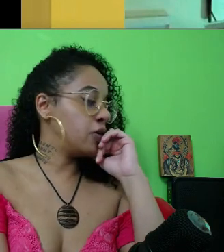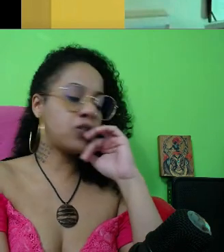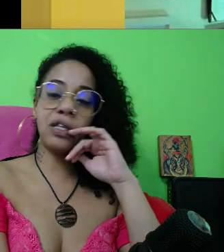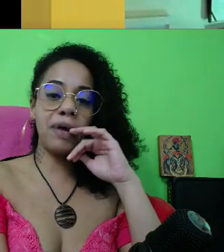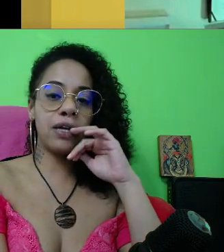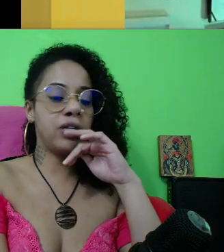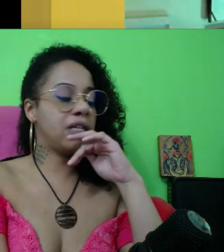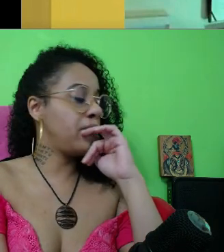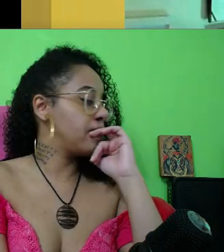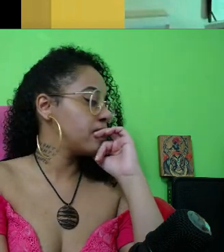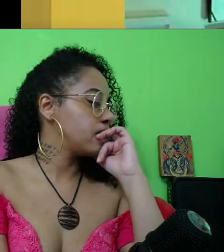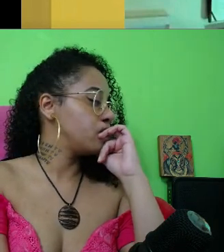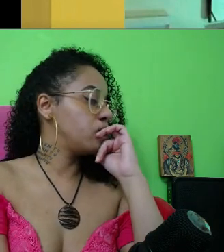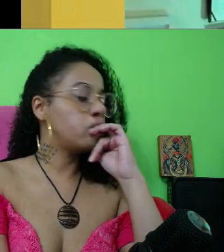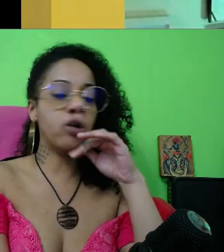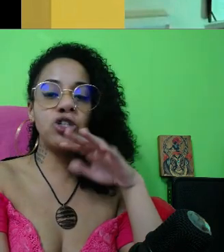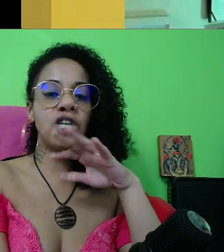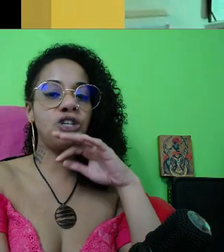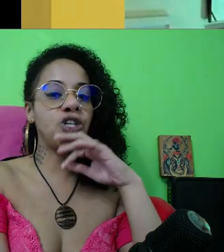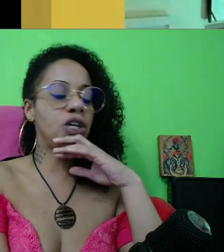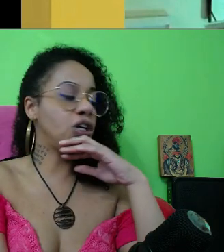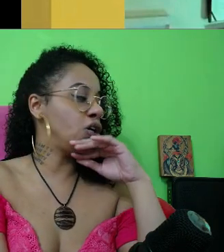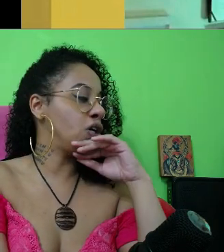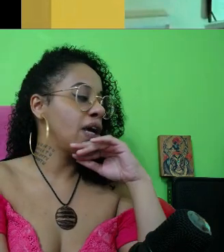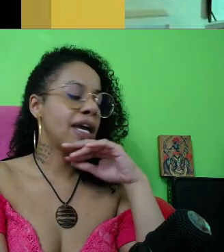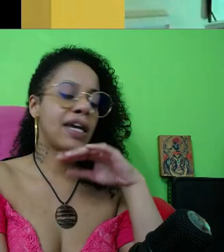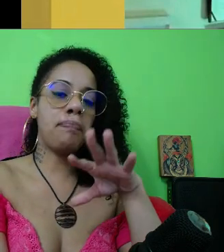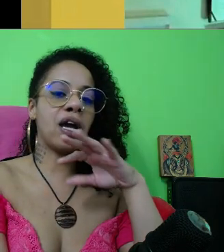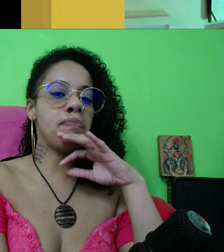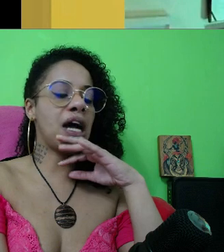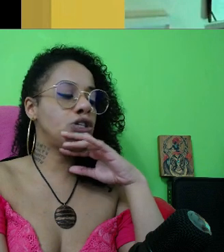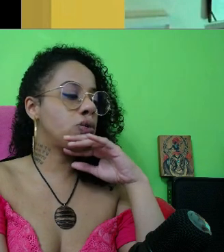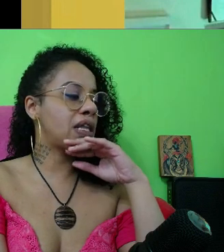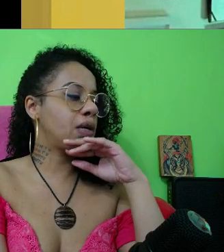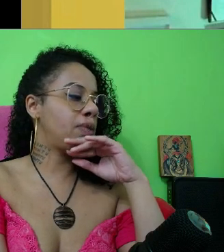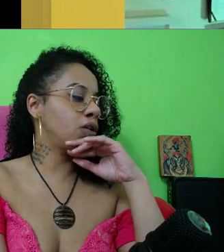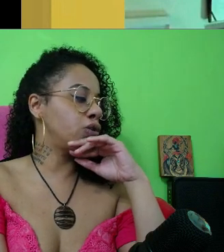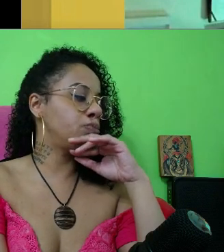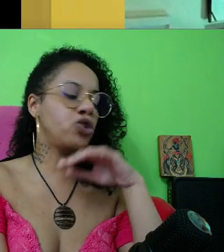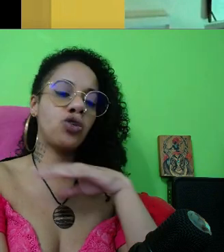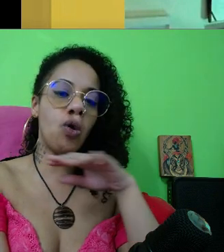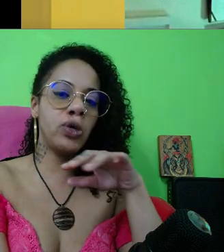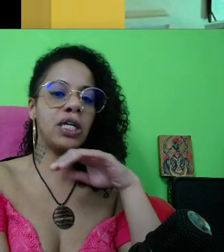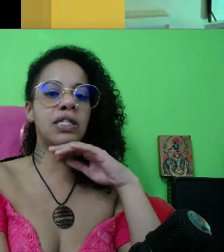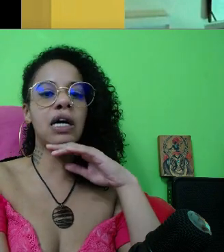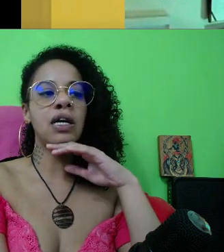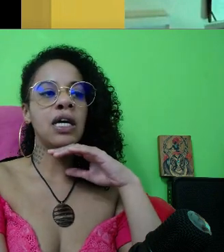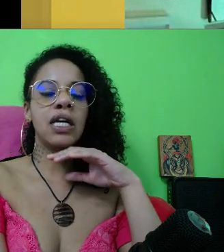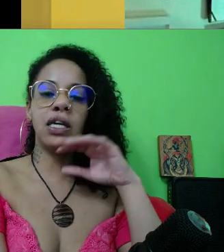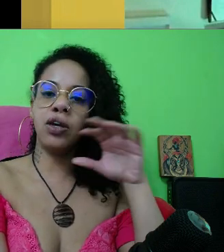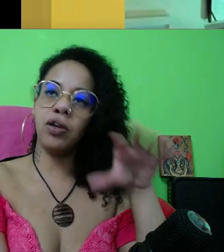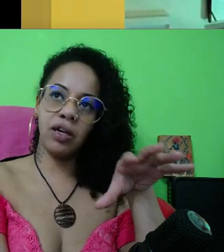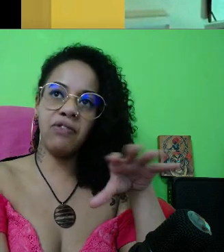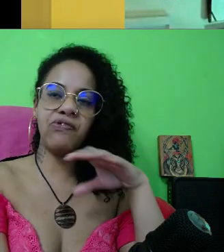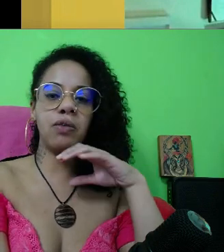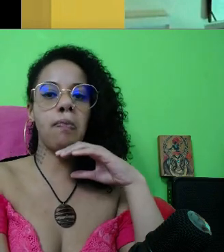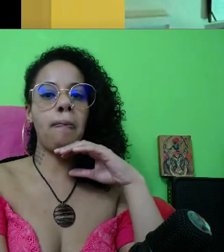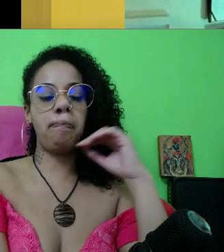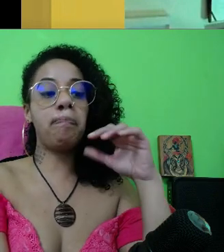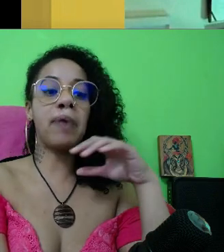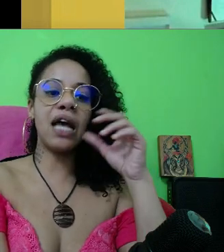eu sou trabalhadora também um monte de gente que é pragmático é trabalhador muito comunista que